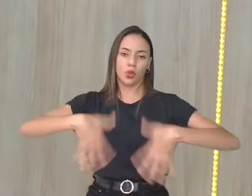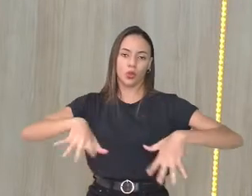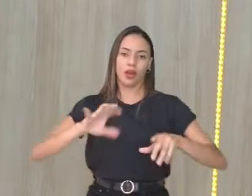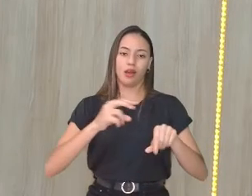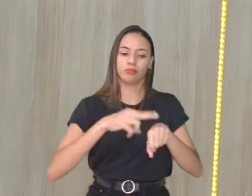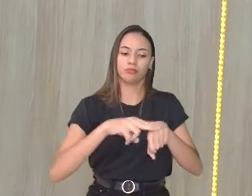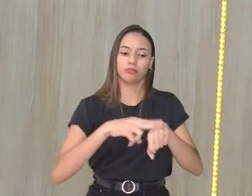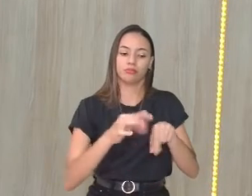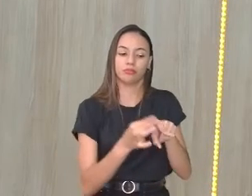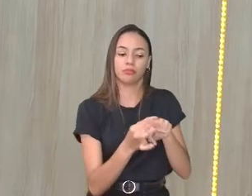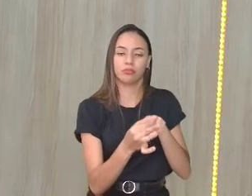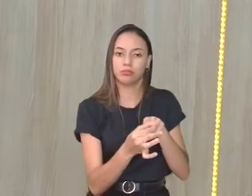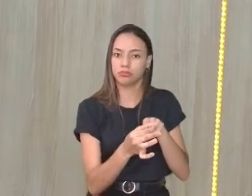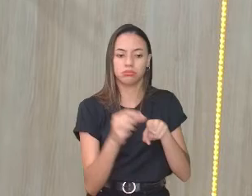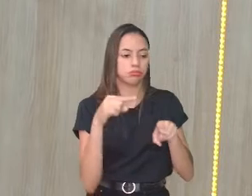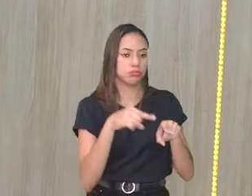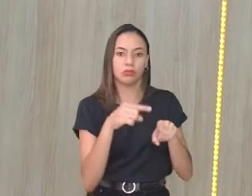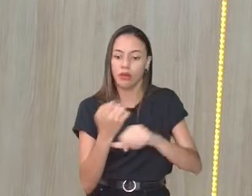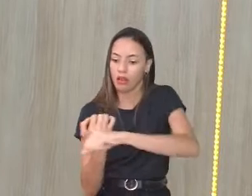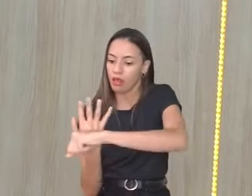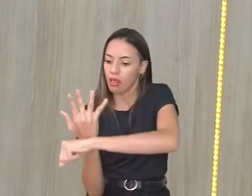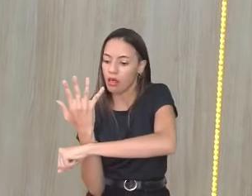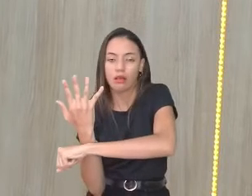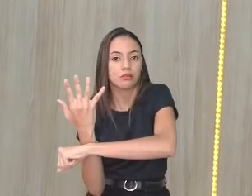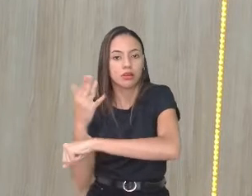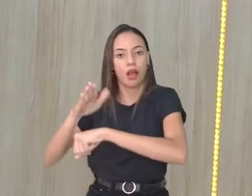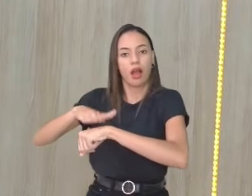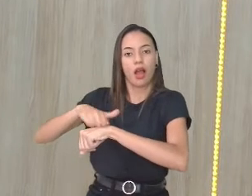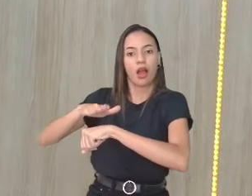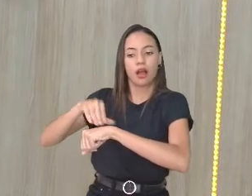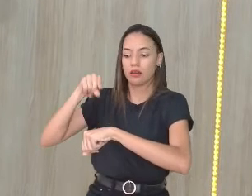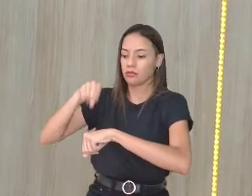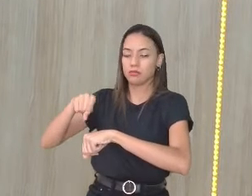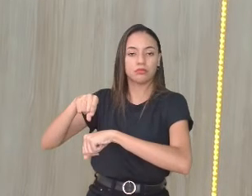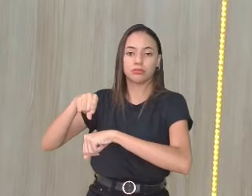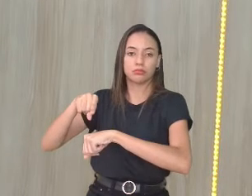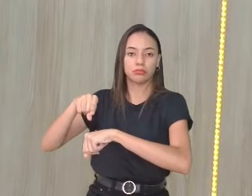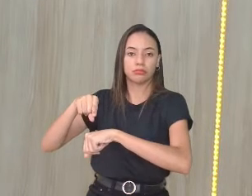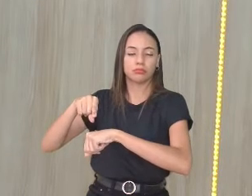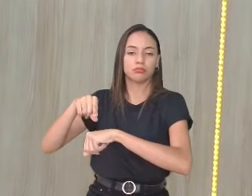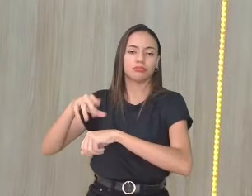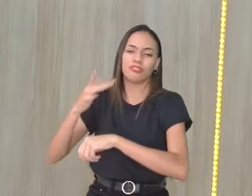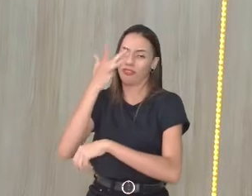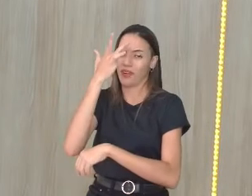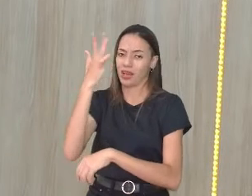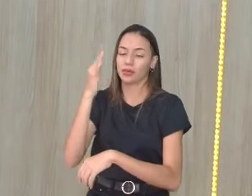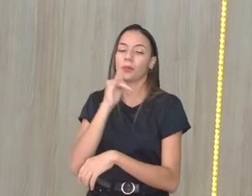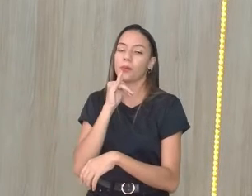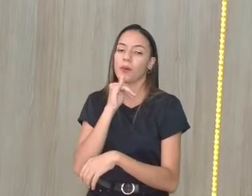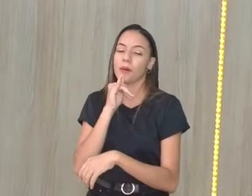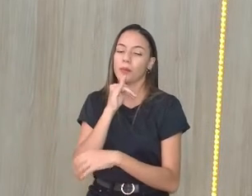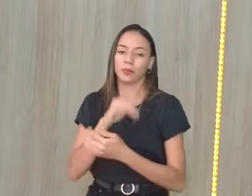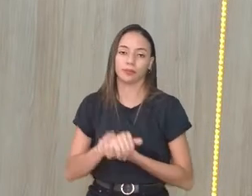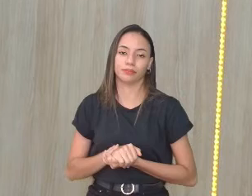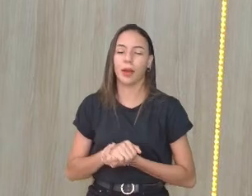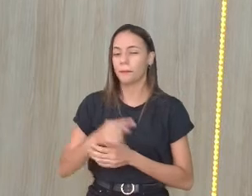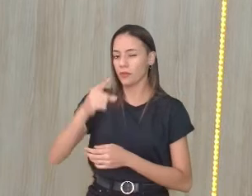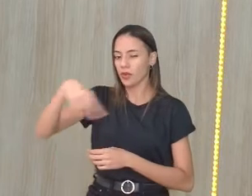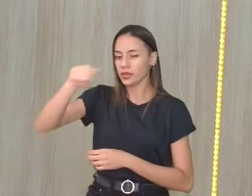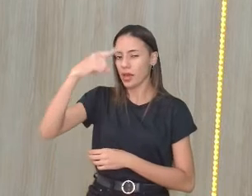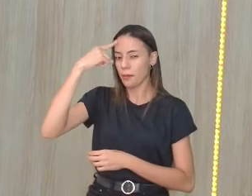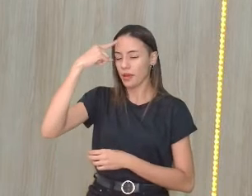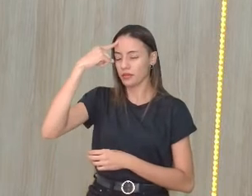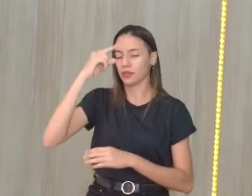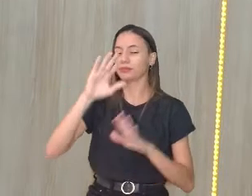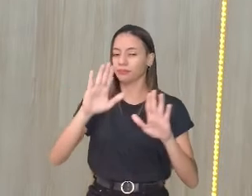ervilha, ela se reproduz dessa forma, por autofecundação. Então, fica muito mais fácil. Vê, começa a pensar aí